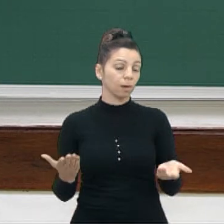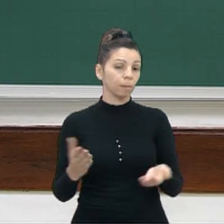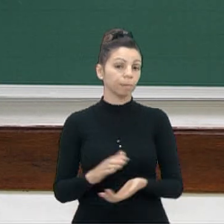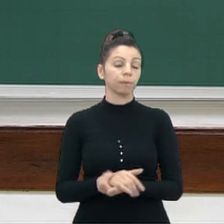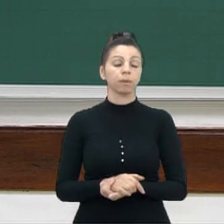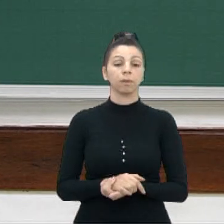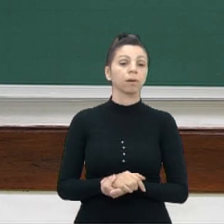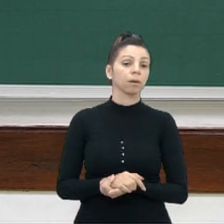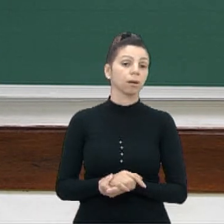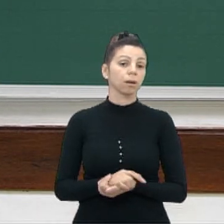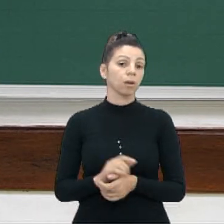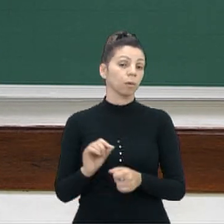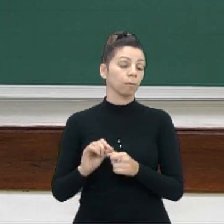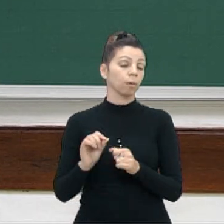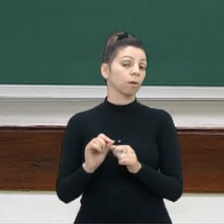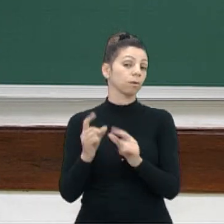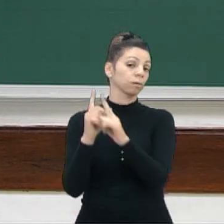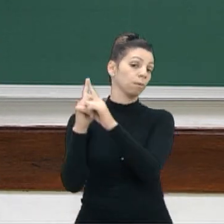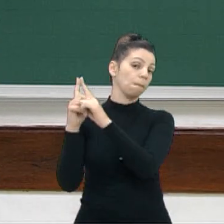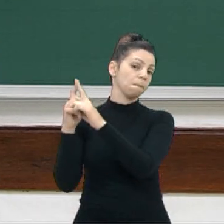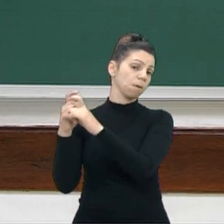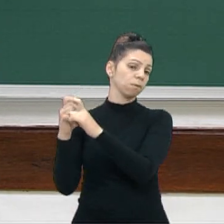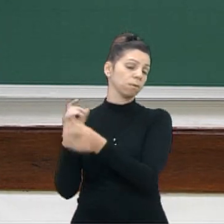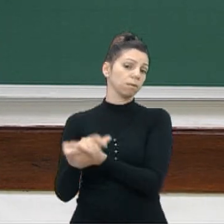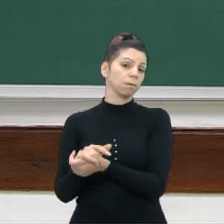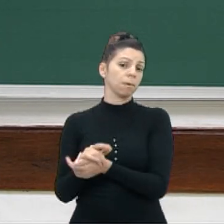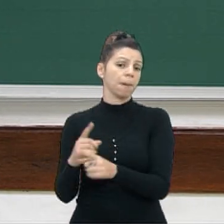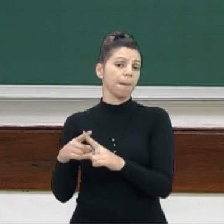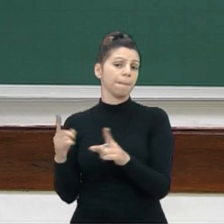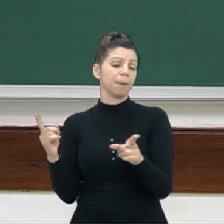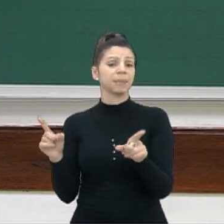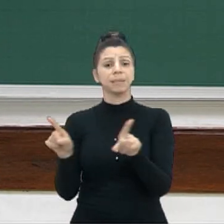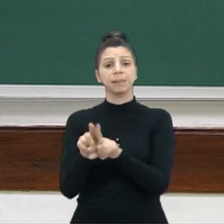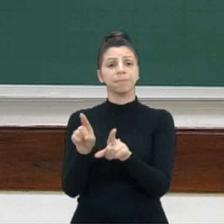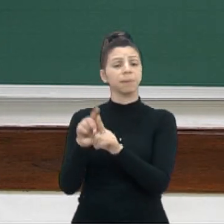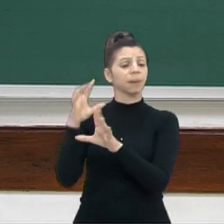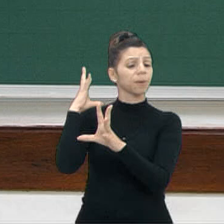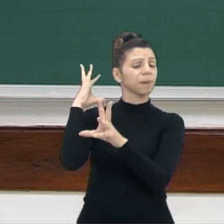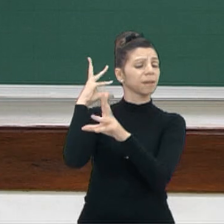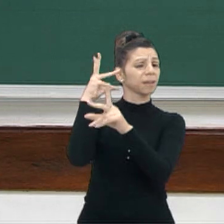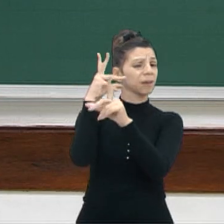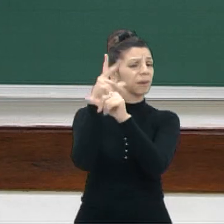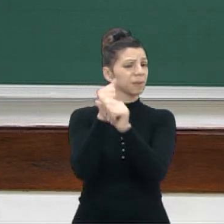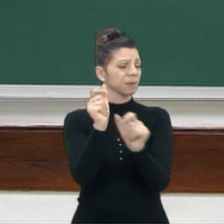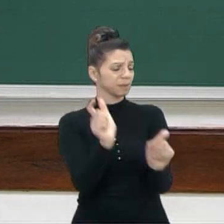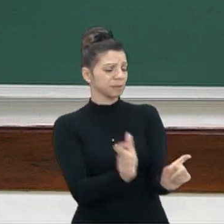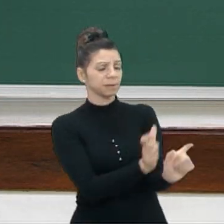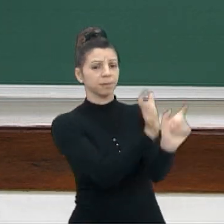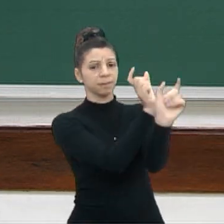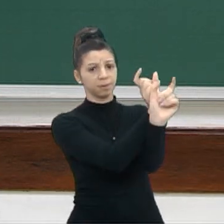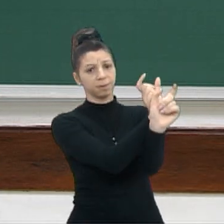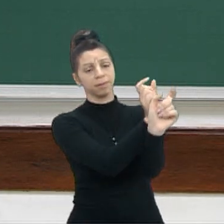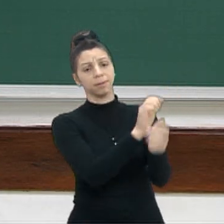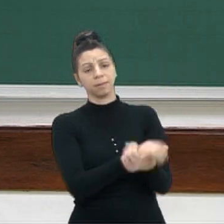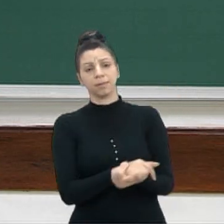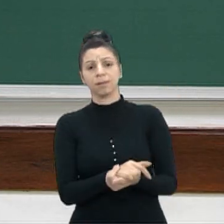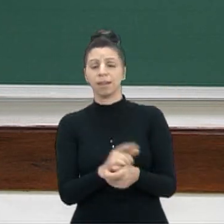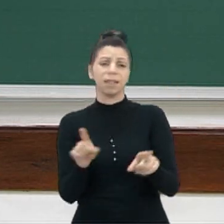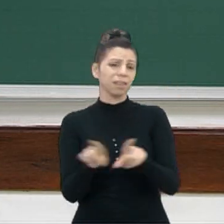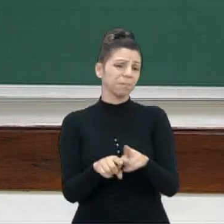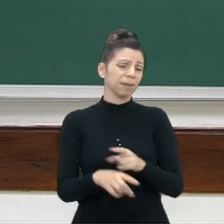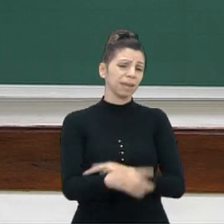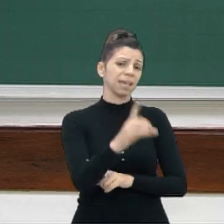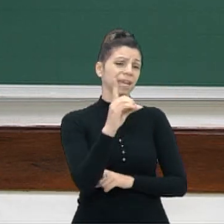estou falando aqui de polinômios, mas ao mesmo tempo eu estou recordando algumas coisas das séries anteriores, né? Eu estou falando de dezenas.